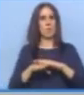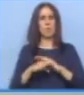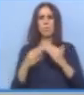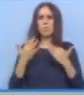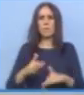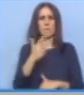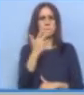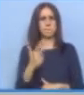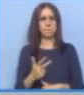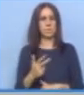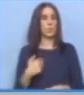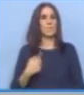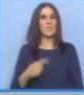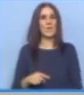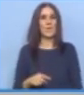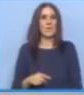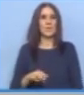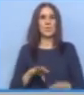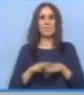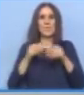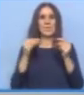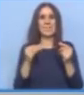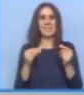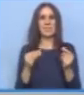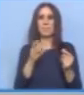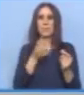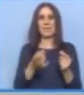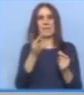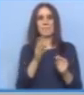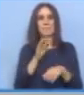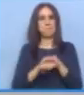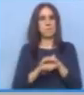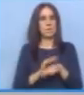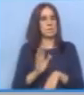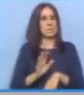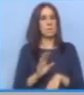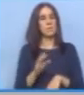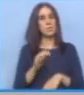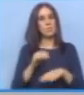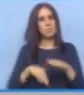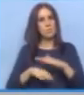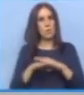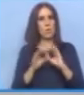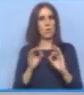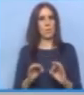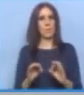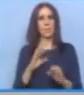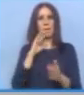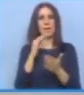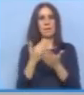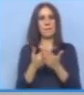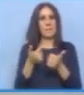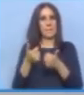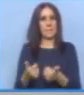mal. Não só espiritualmente, por exemplo, perdoando os pecados, mas curando, dando o